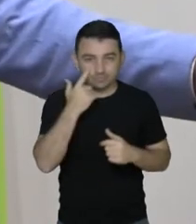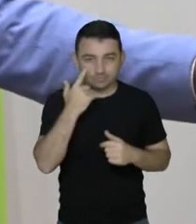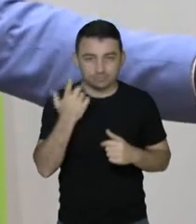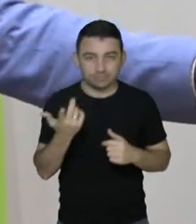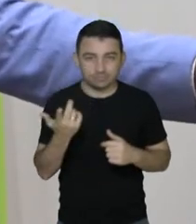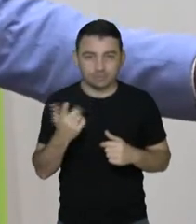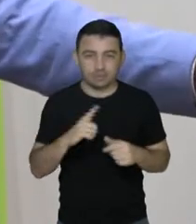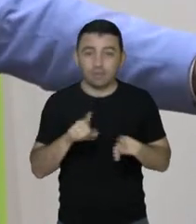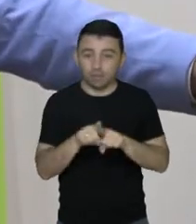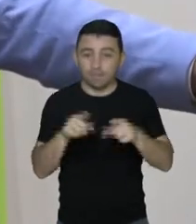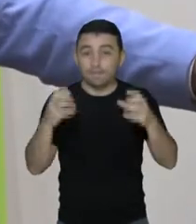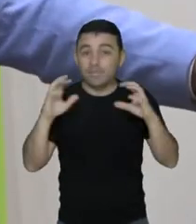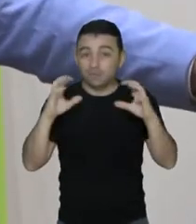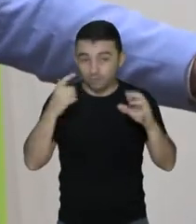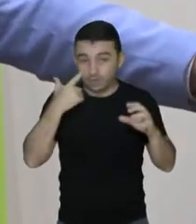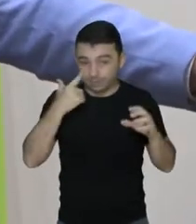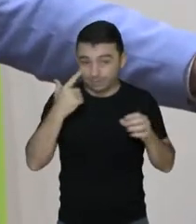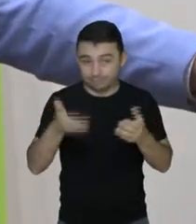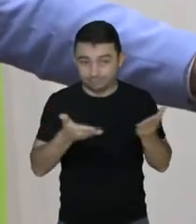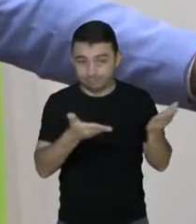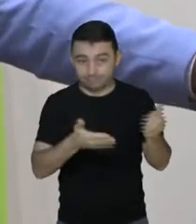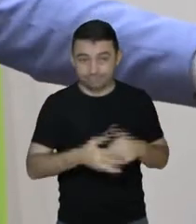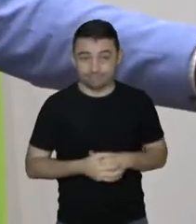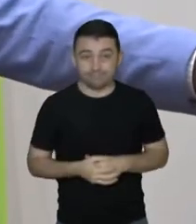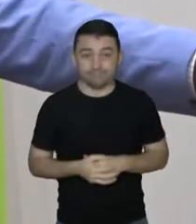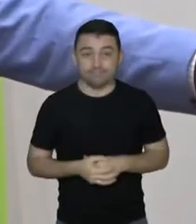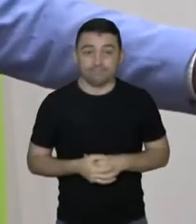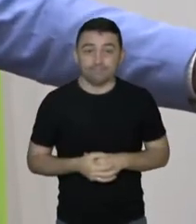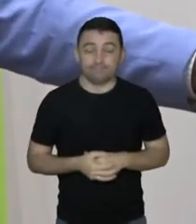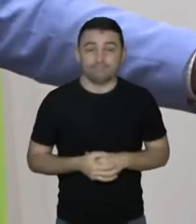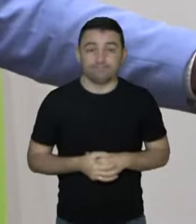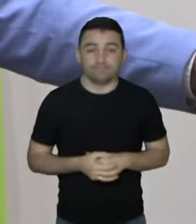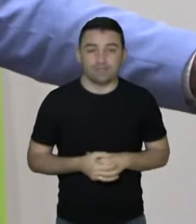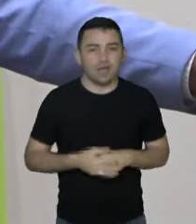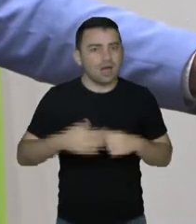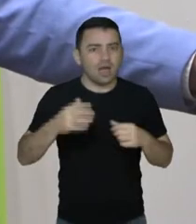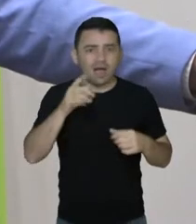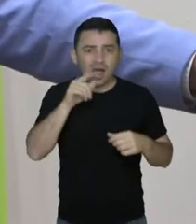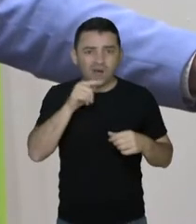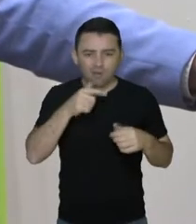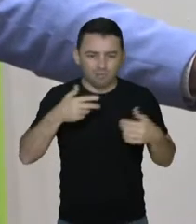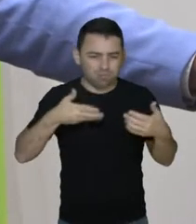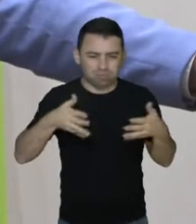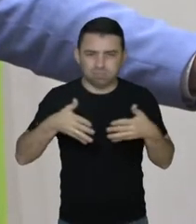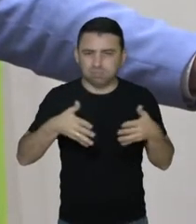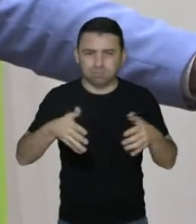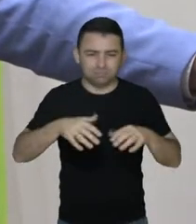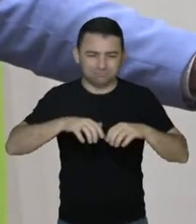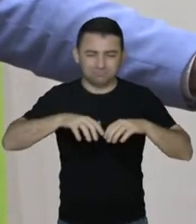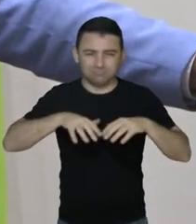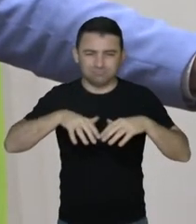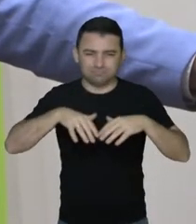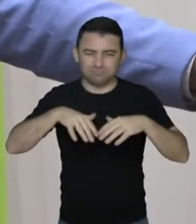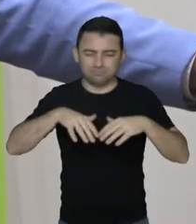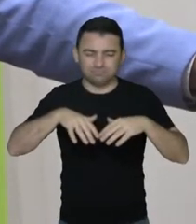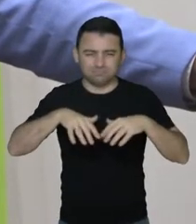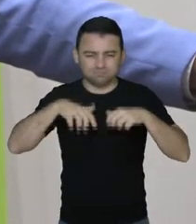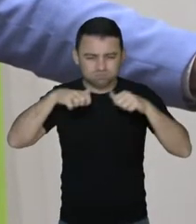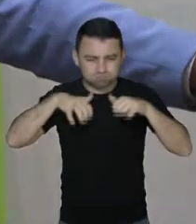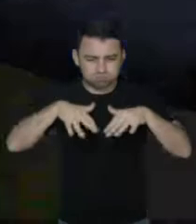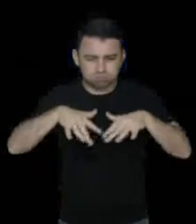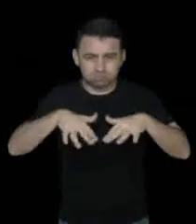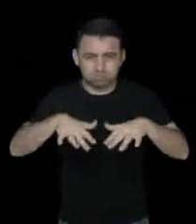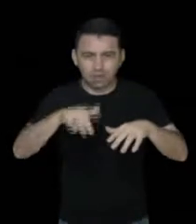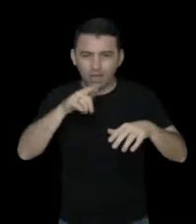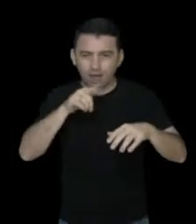do Milho para mostrar como é que fica a situação da planta que onde a água passa ela derruba a planta é aí tá uma plantação